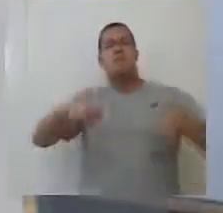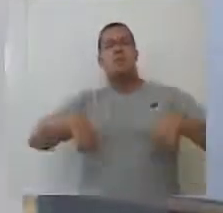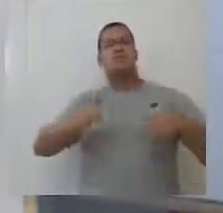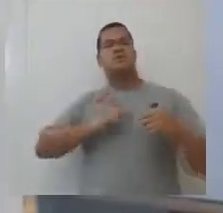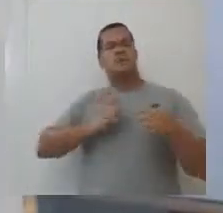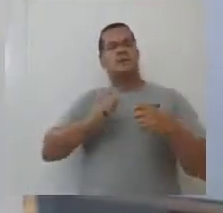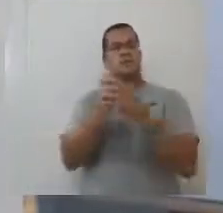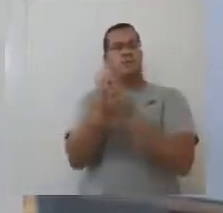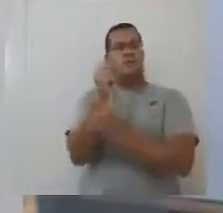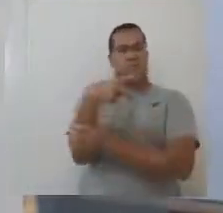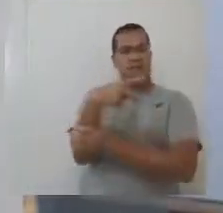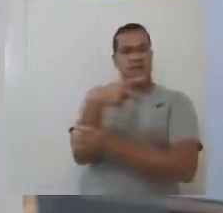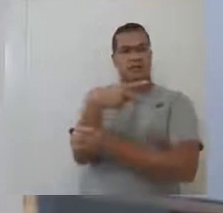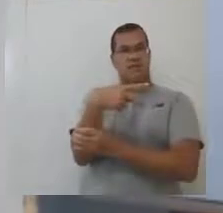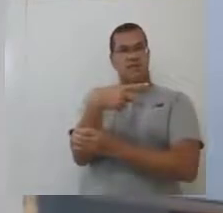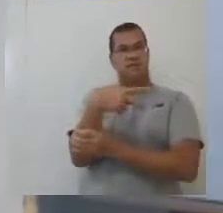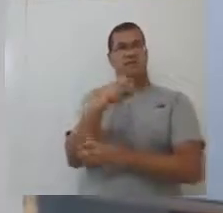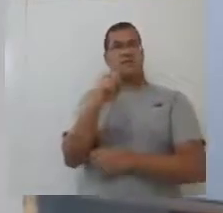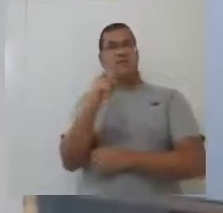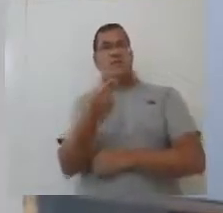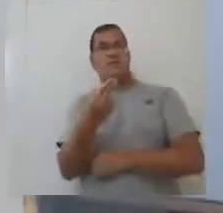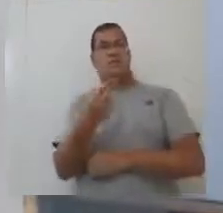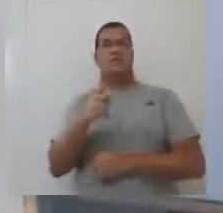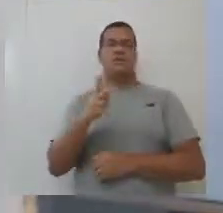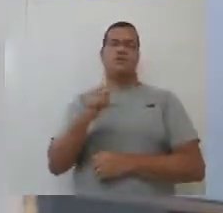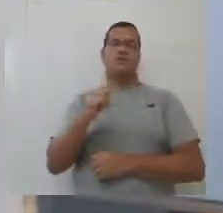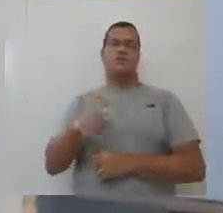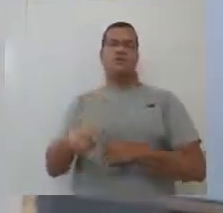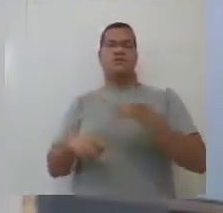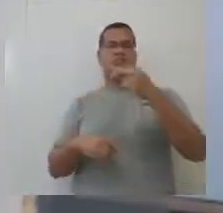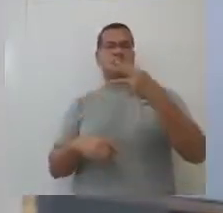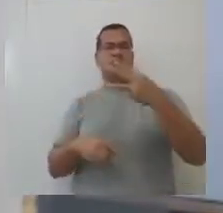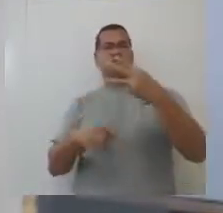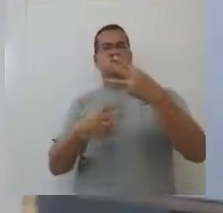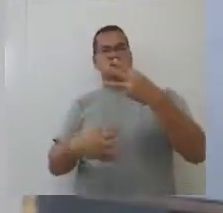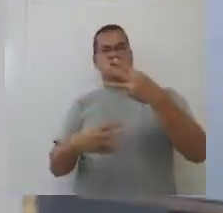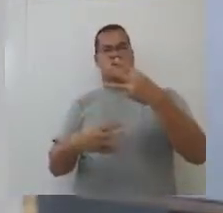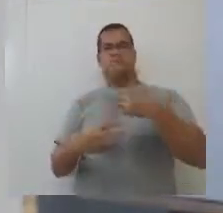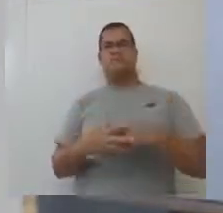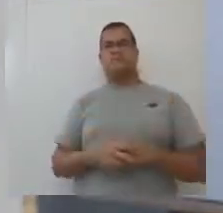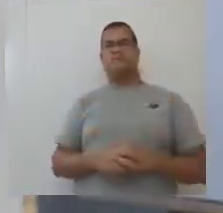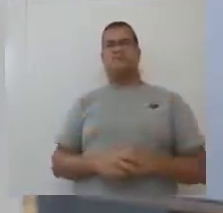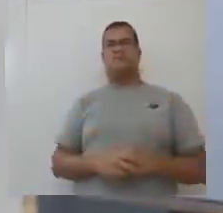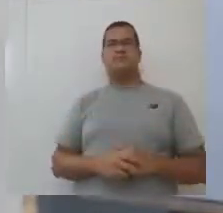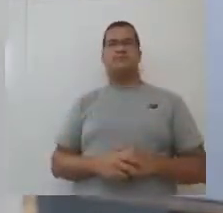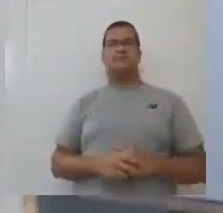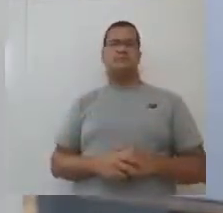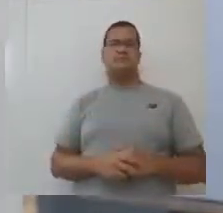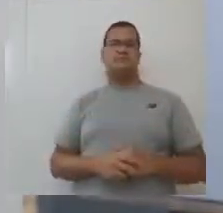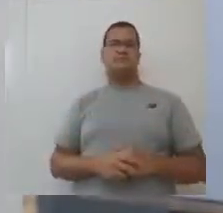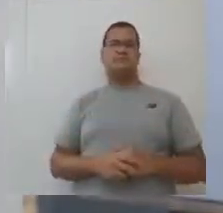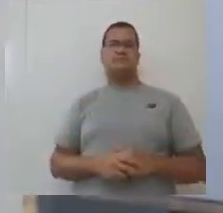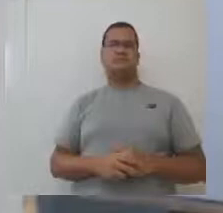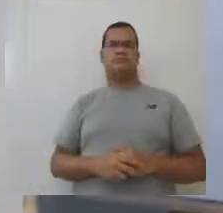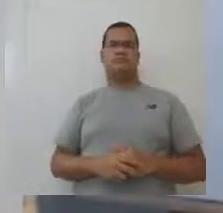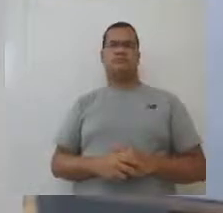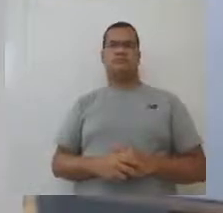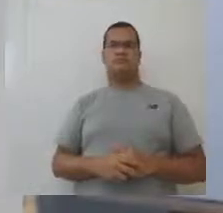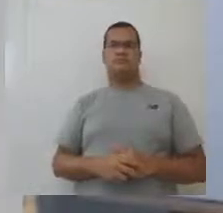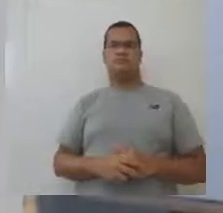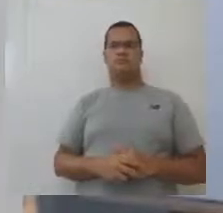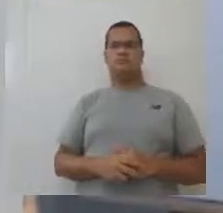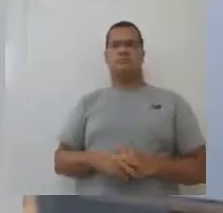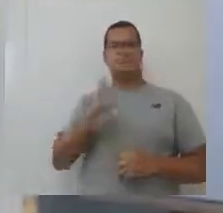planta ser recessiva ou híbrida? 3/4. 1/4 de recessivo, 2/4 de híbrido,